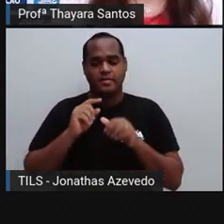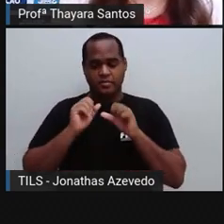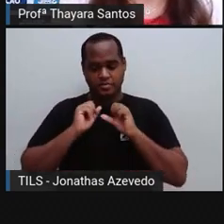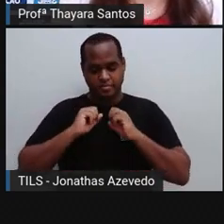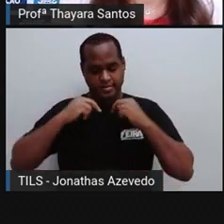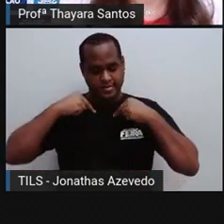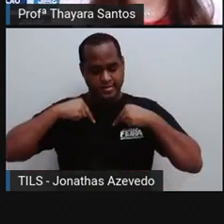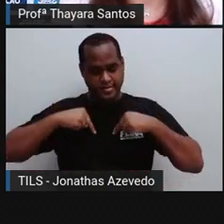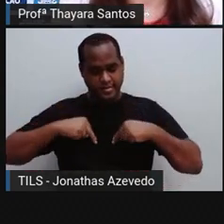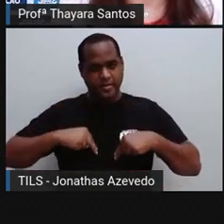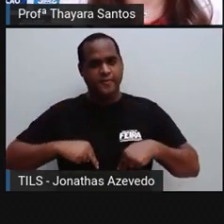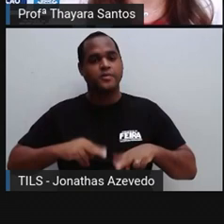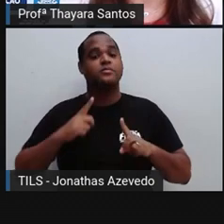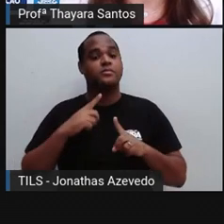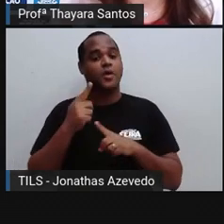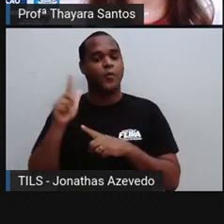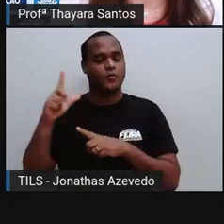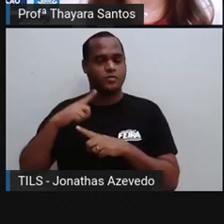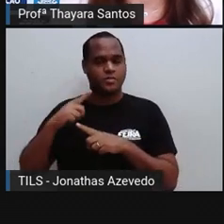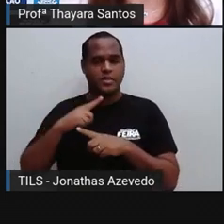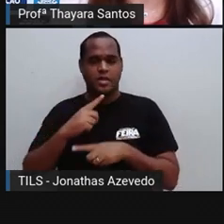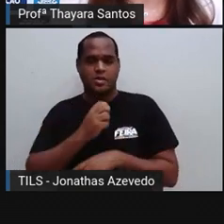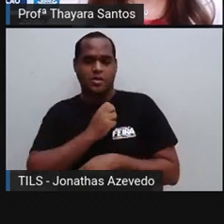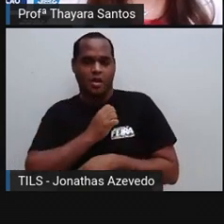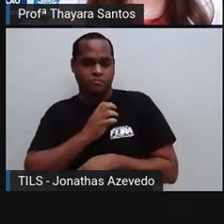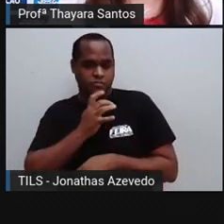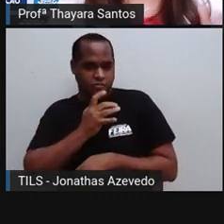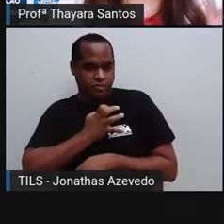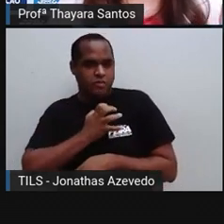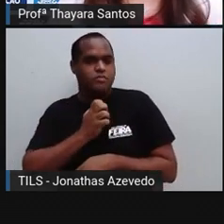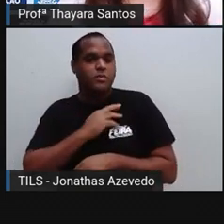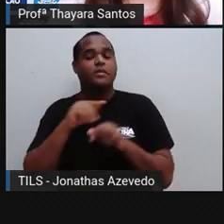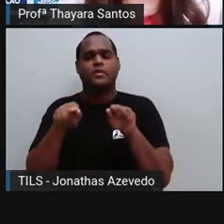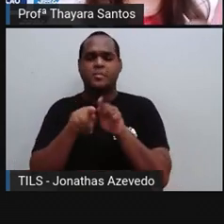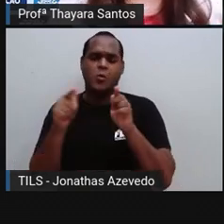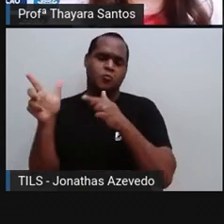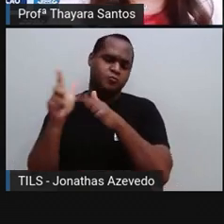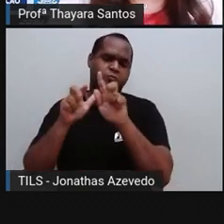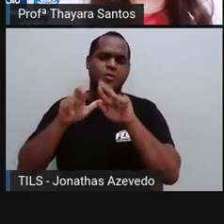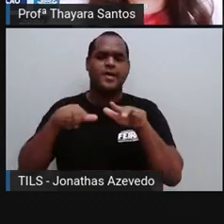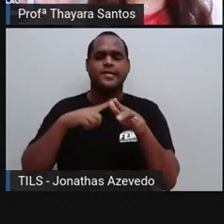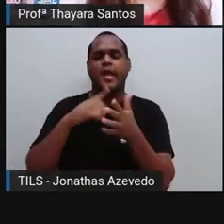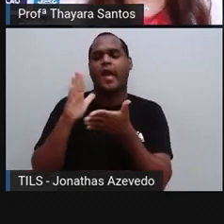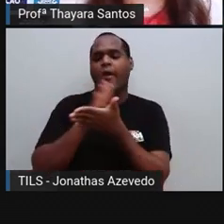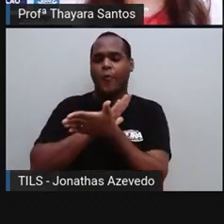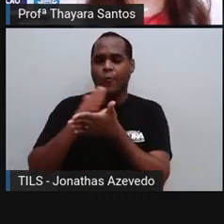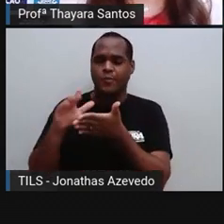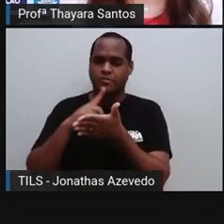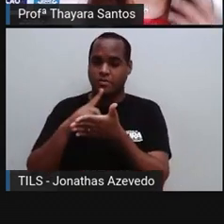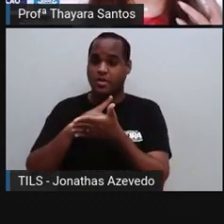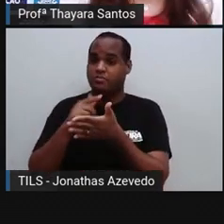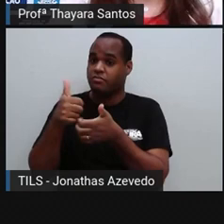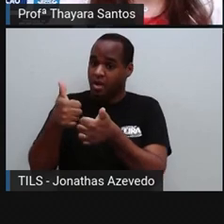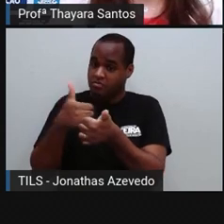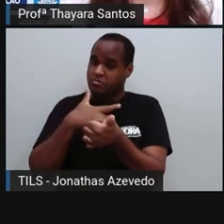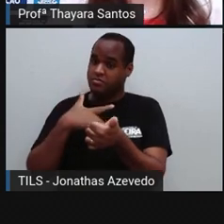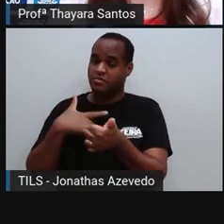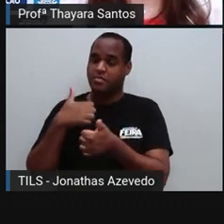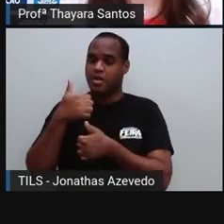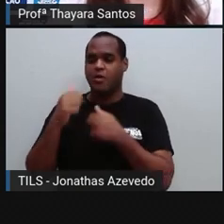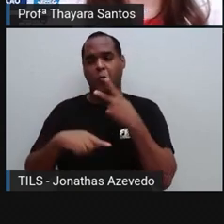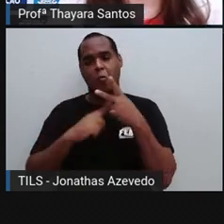nervoso e outros, né, cardiovascular e por aí vai. Só que existem drogas que são lícitas e existem drogas que são